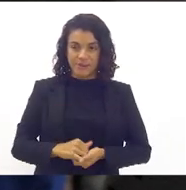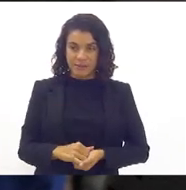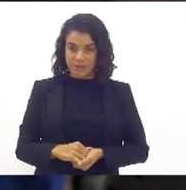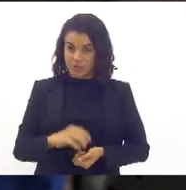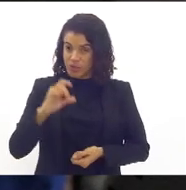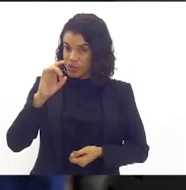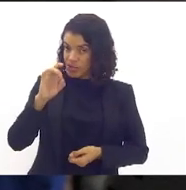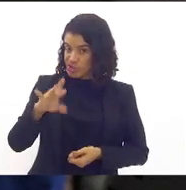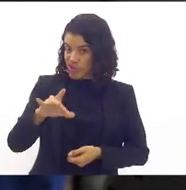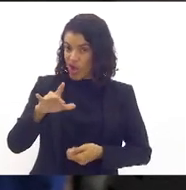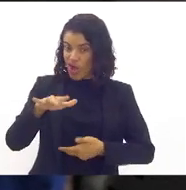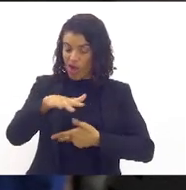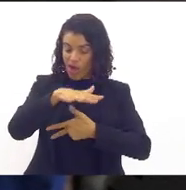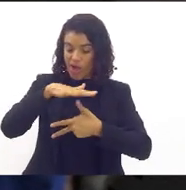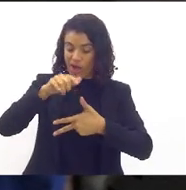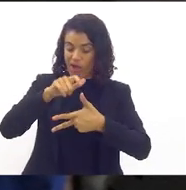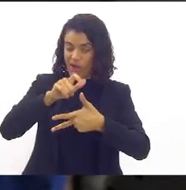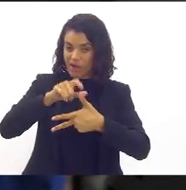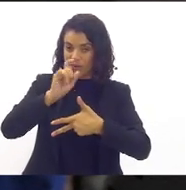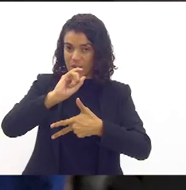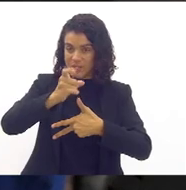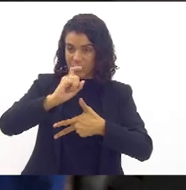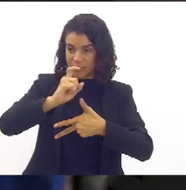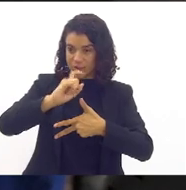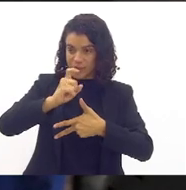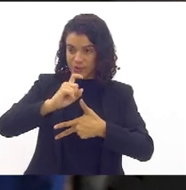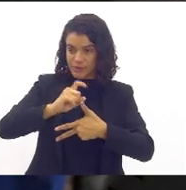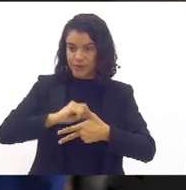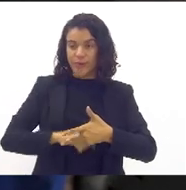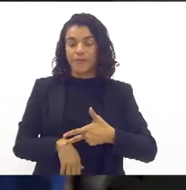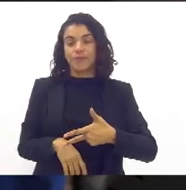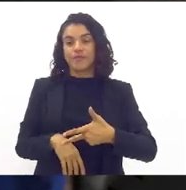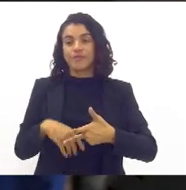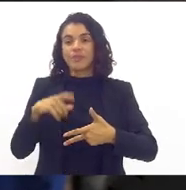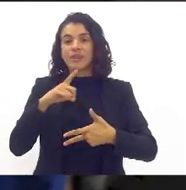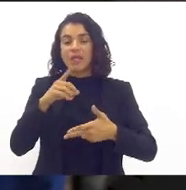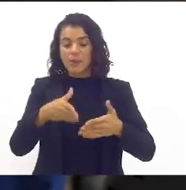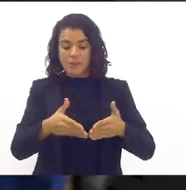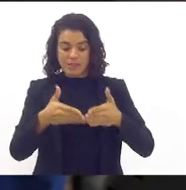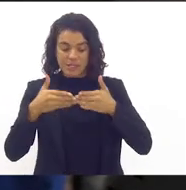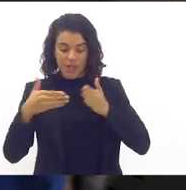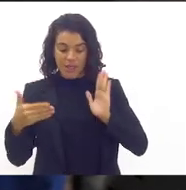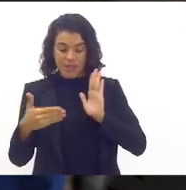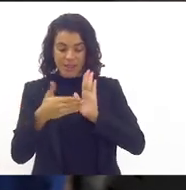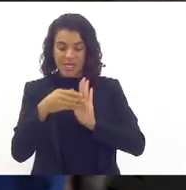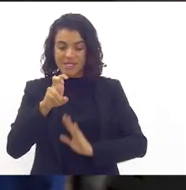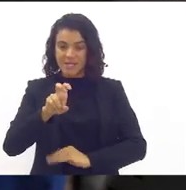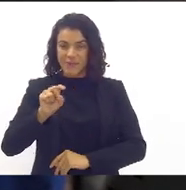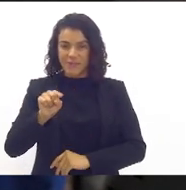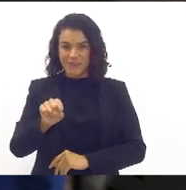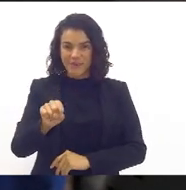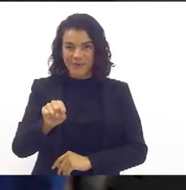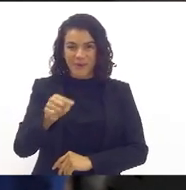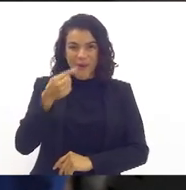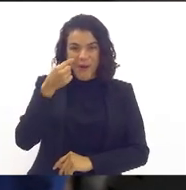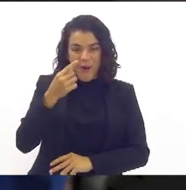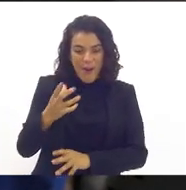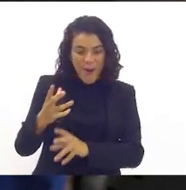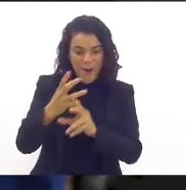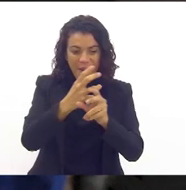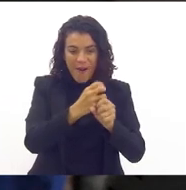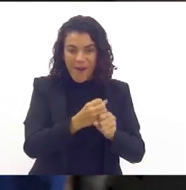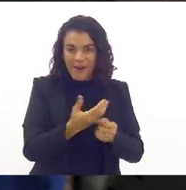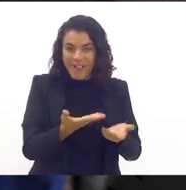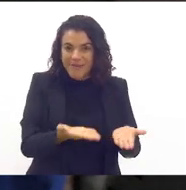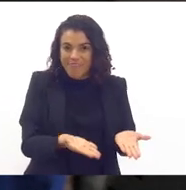Só no executivo. Ora, se eu der isenção até 5 mil, olha o tamanho do estrago que